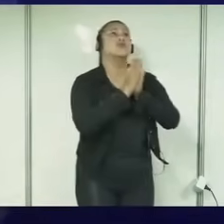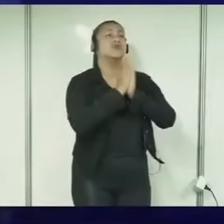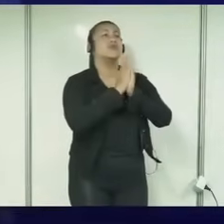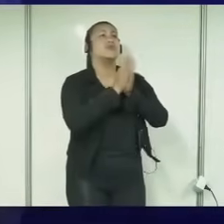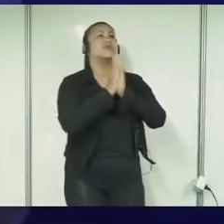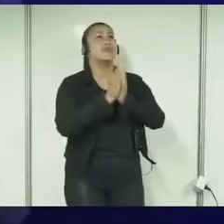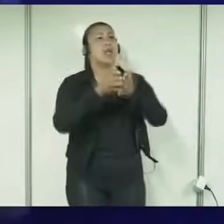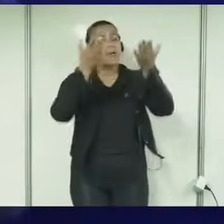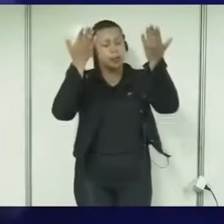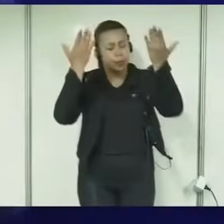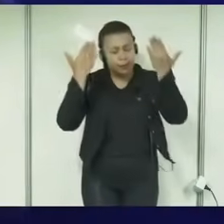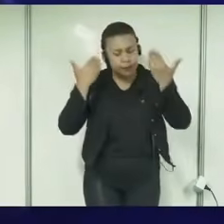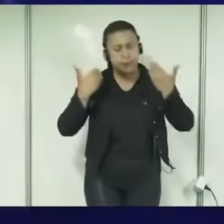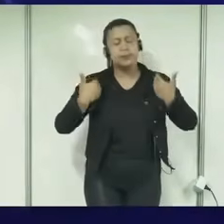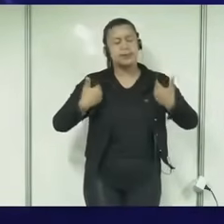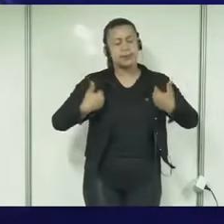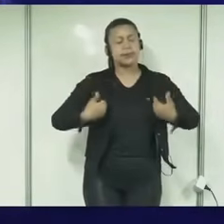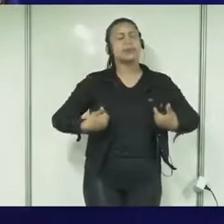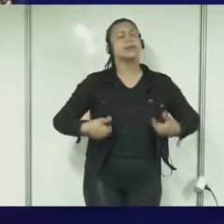escutou.